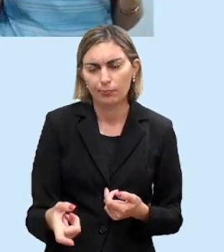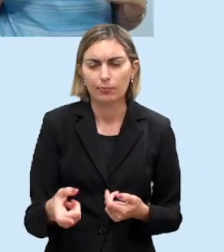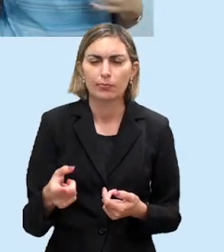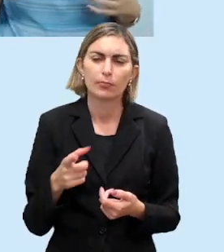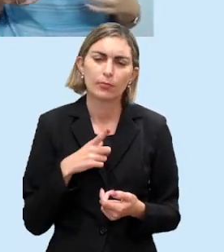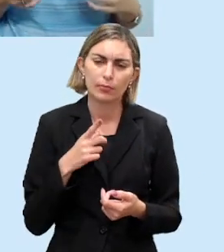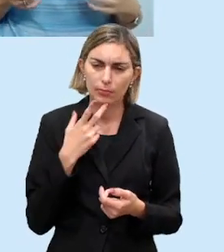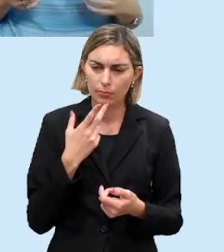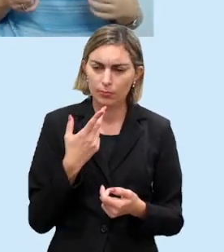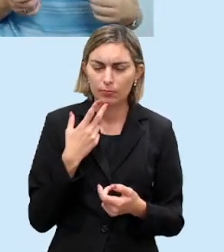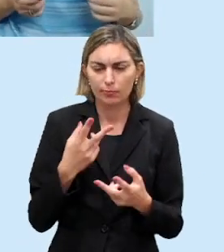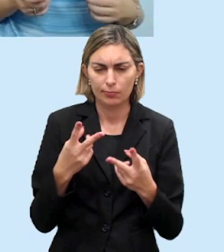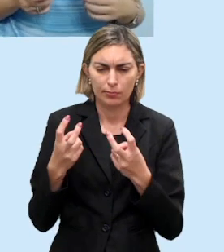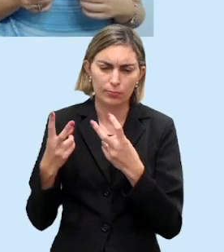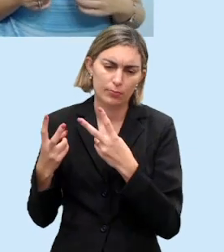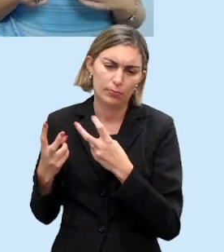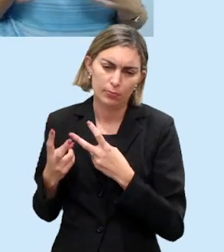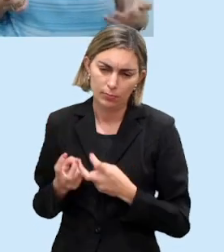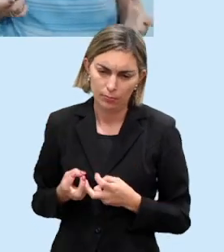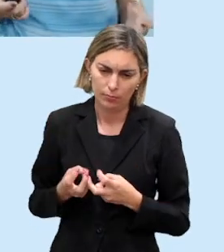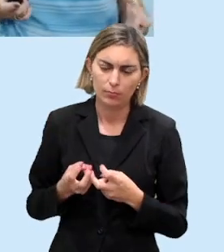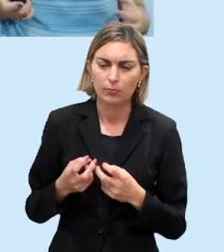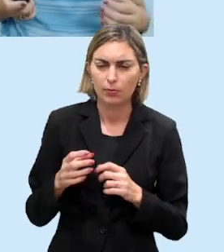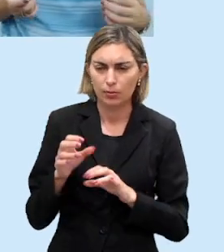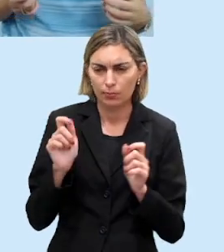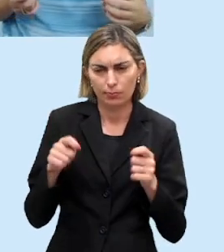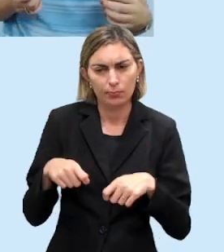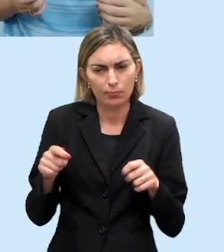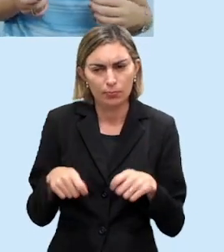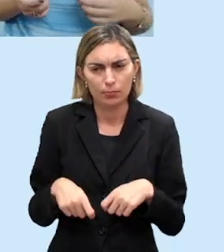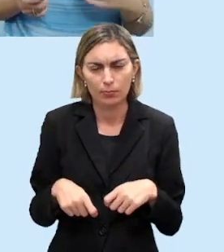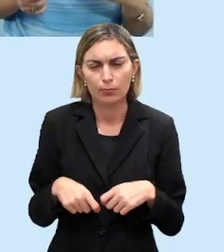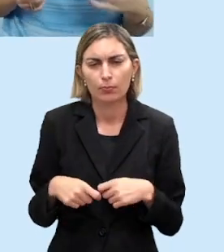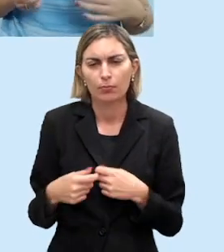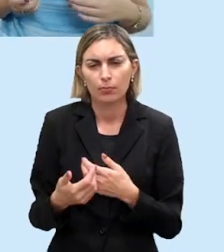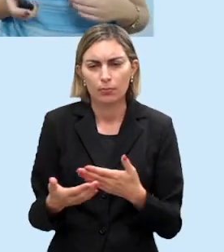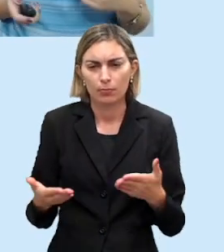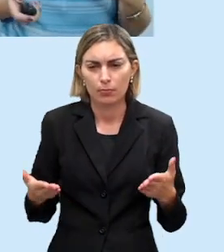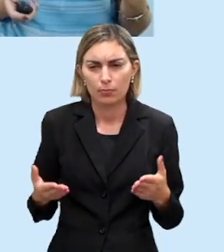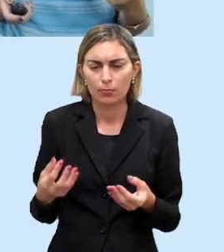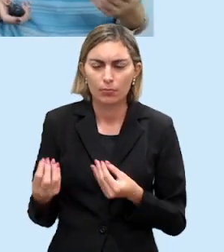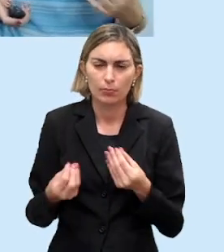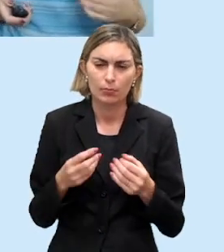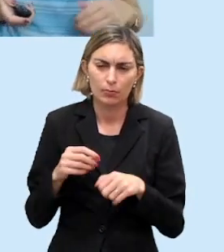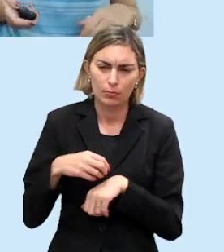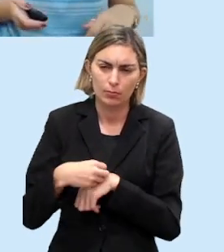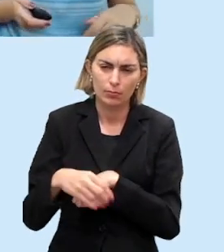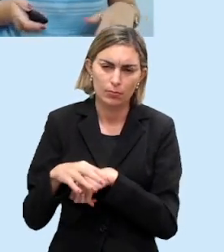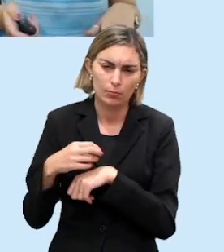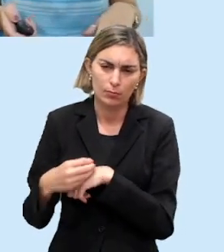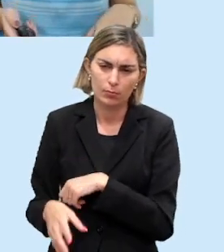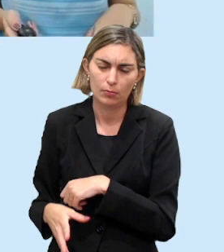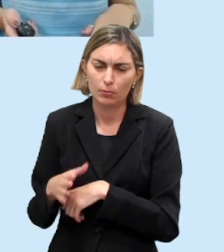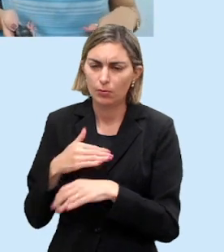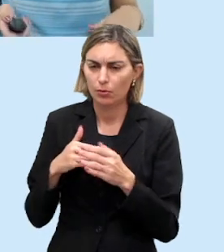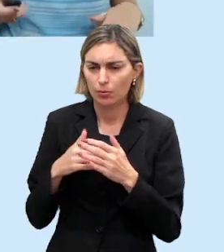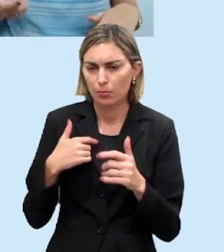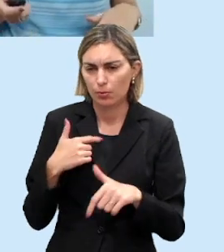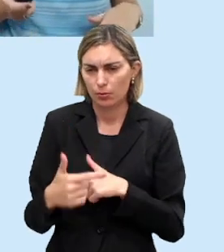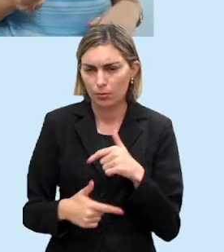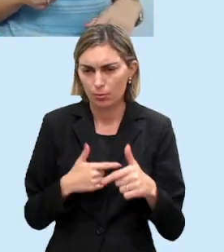gente vai percebendo as possibilidades, né? Como é que a gente pode trazer tudo isso para o nosso